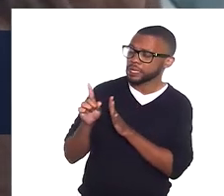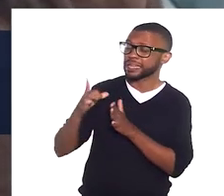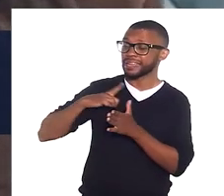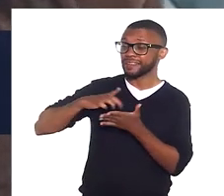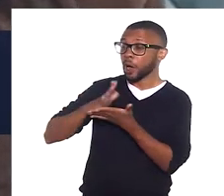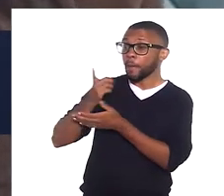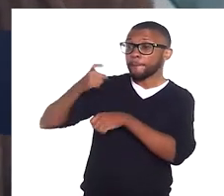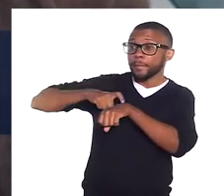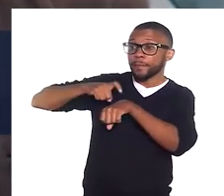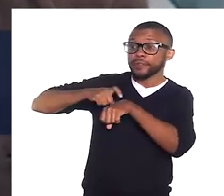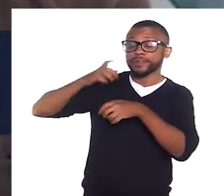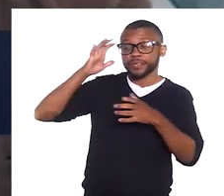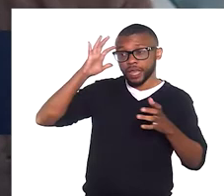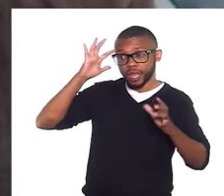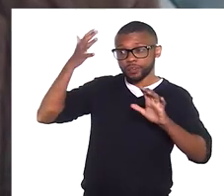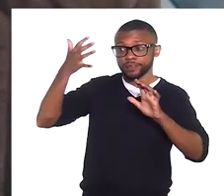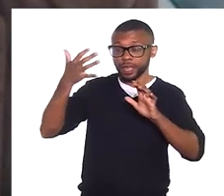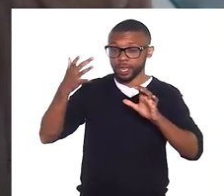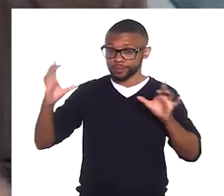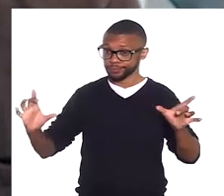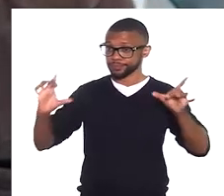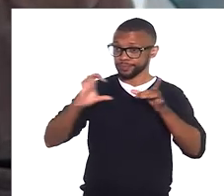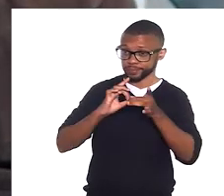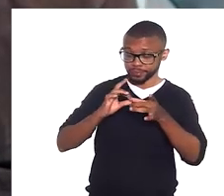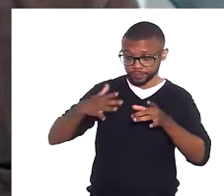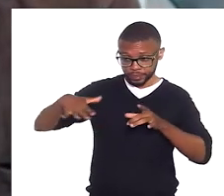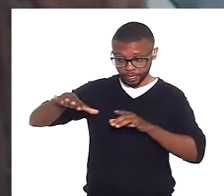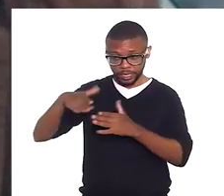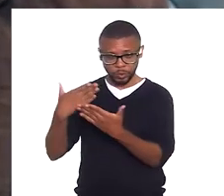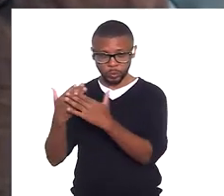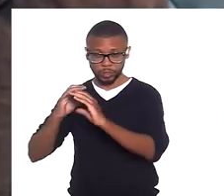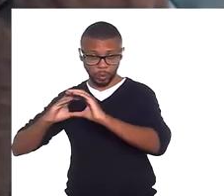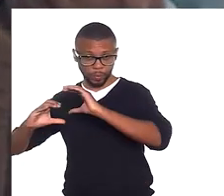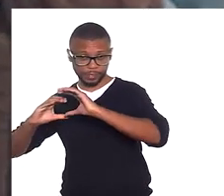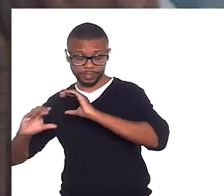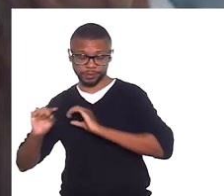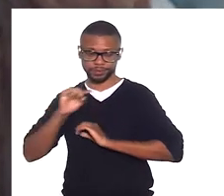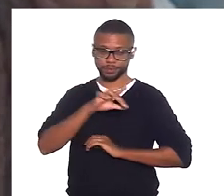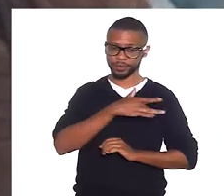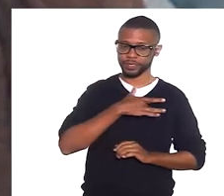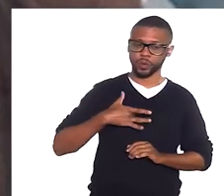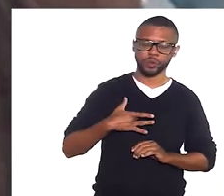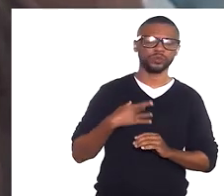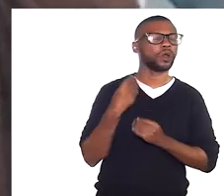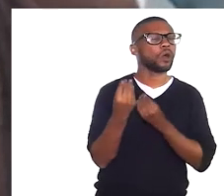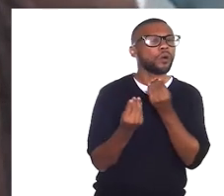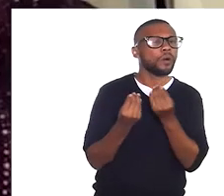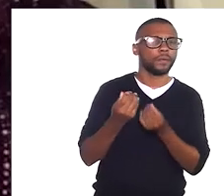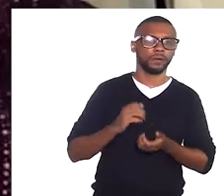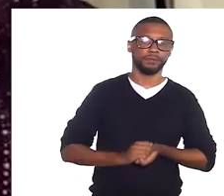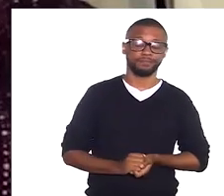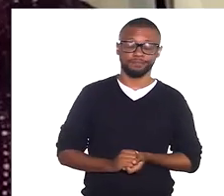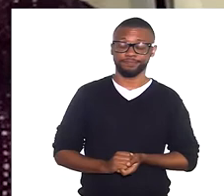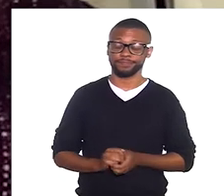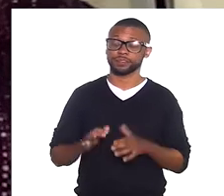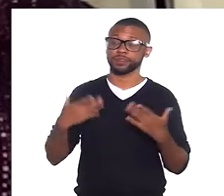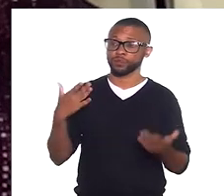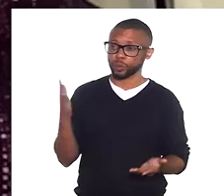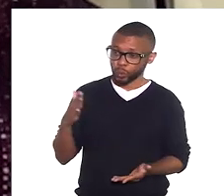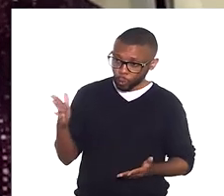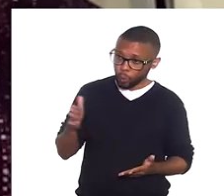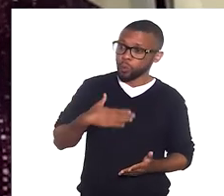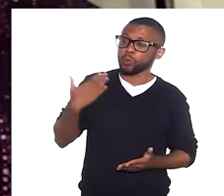determinado momento você resolveu juntar a área da comunicação com a área da saúde. Como é que foi isso? Olha, isso foi